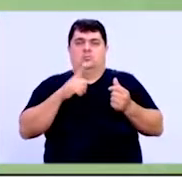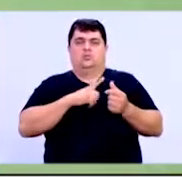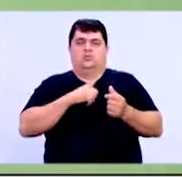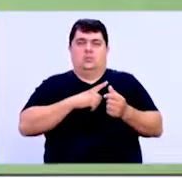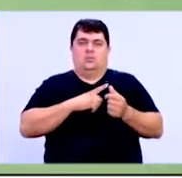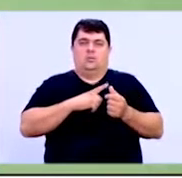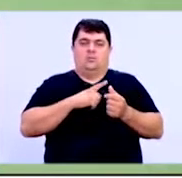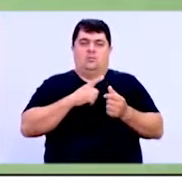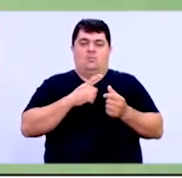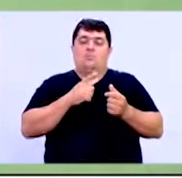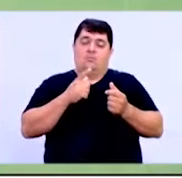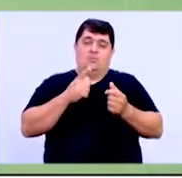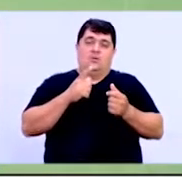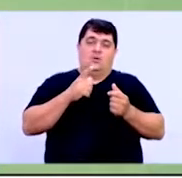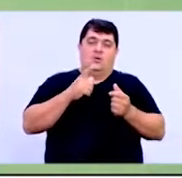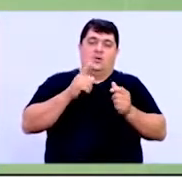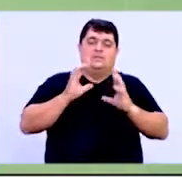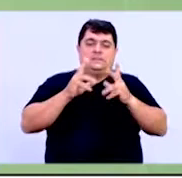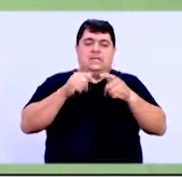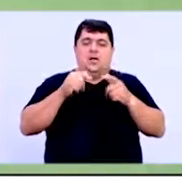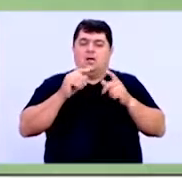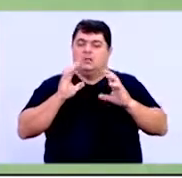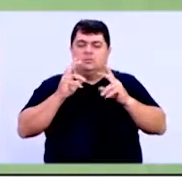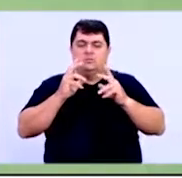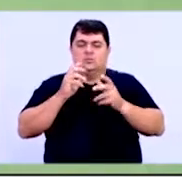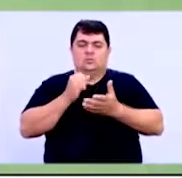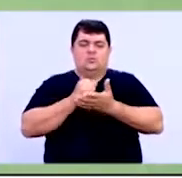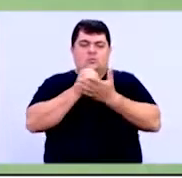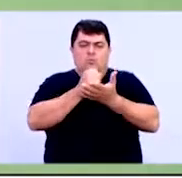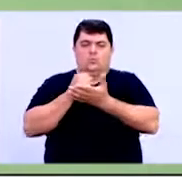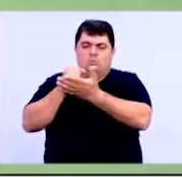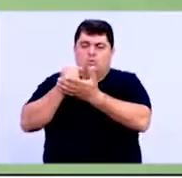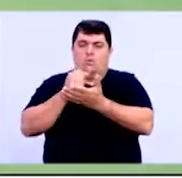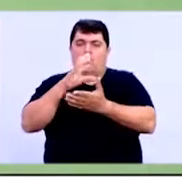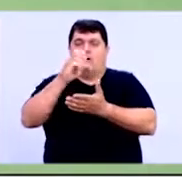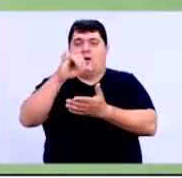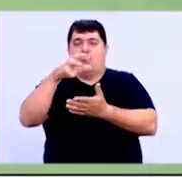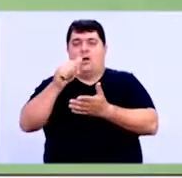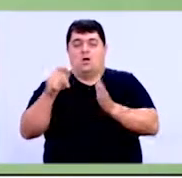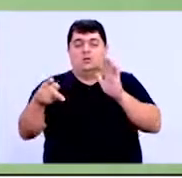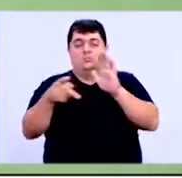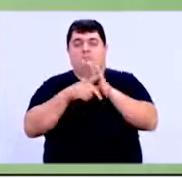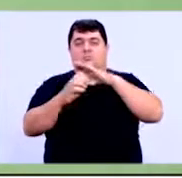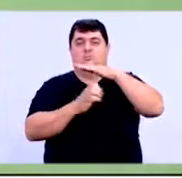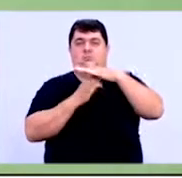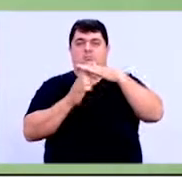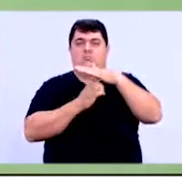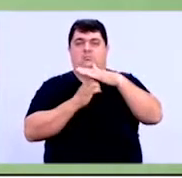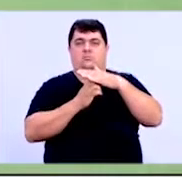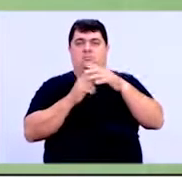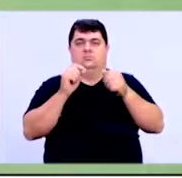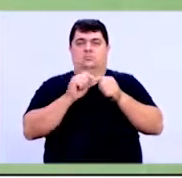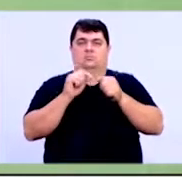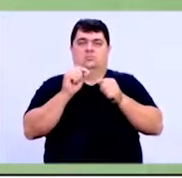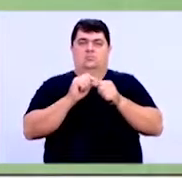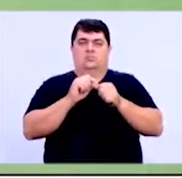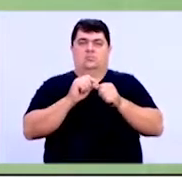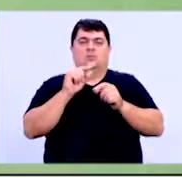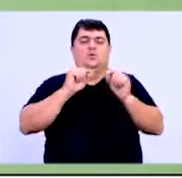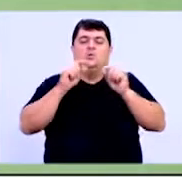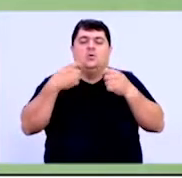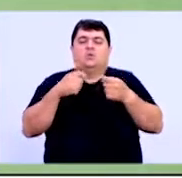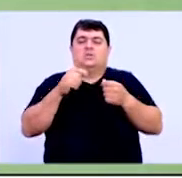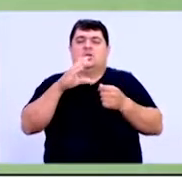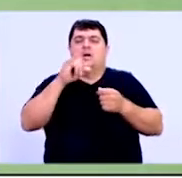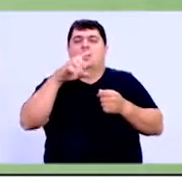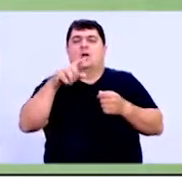Disponíveis para suprir as necessidades de caixa da empresa. E o que são essas necessidades de